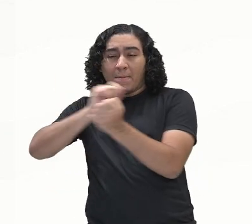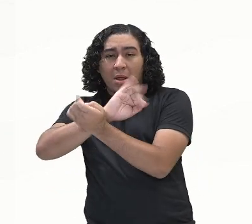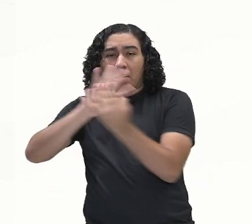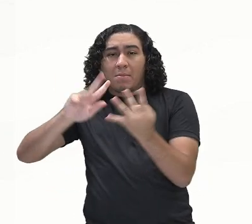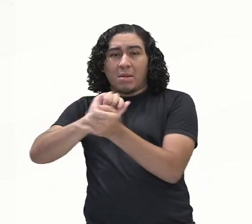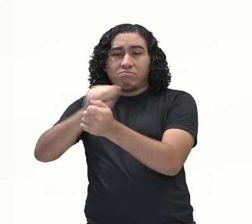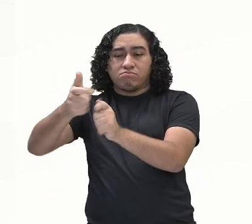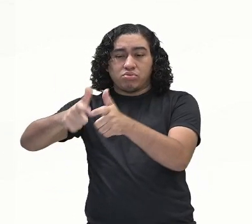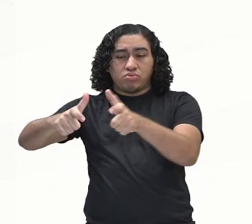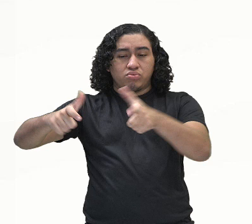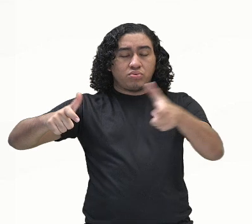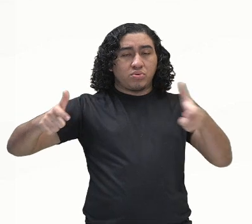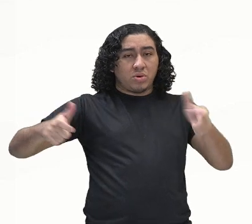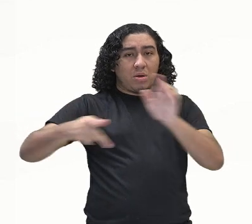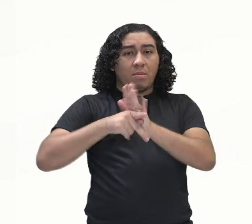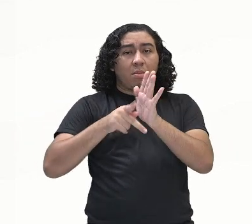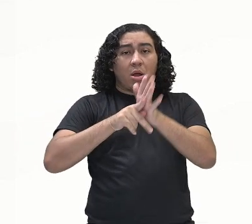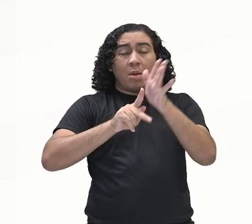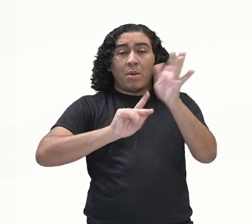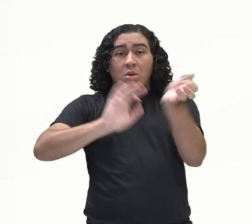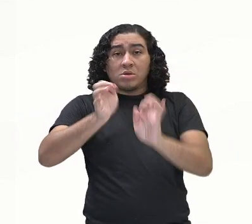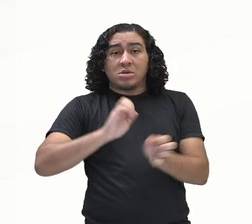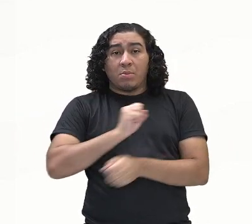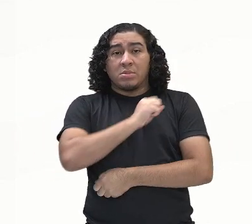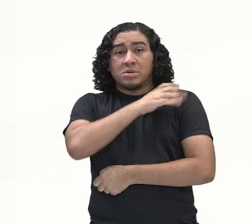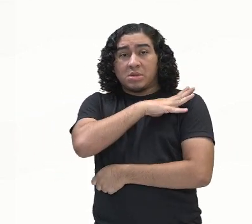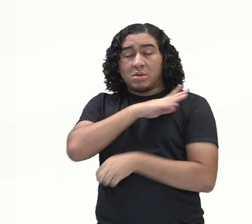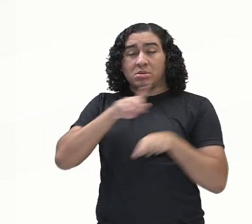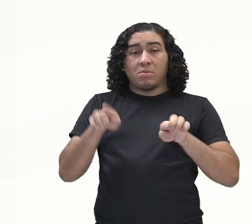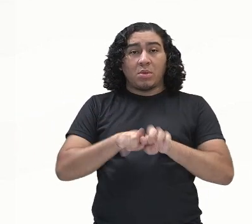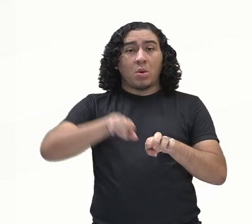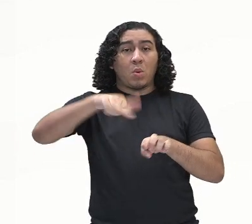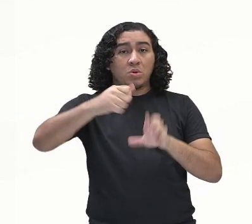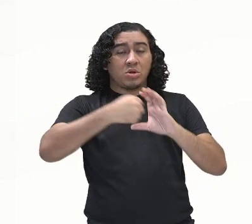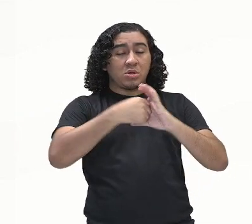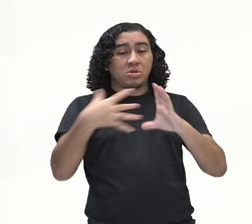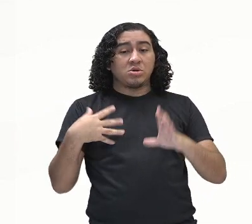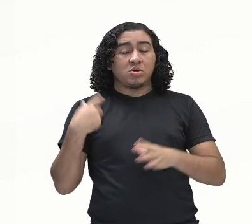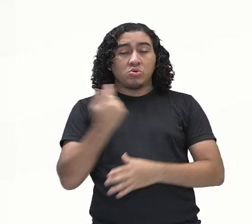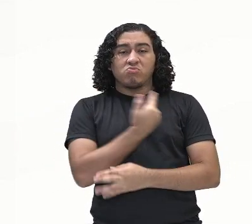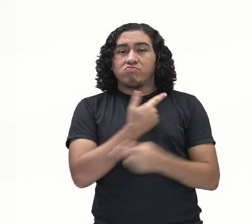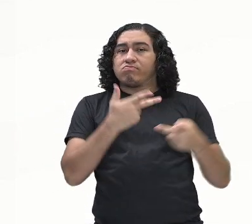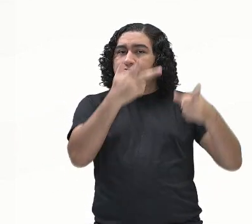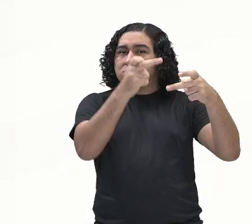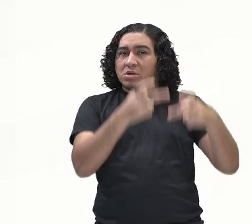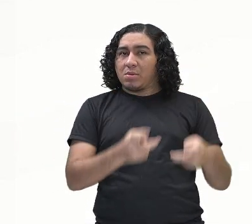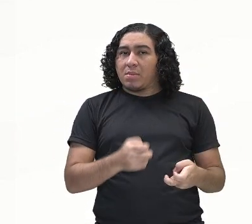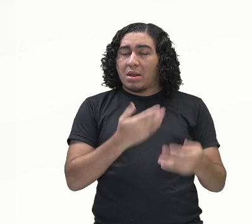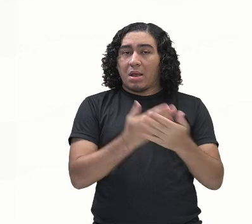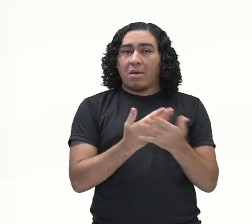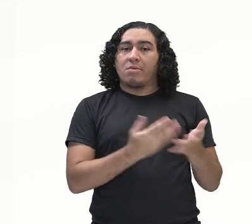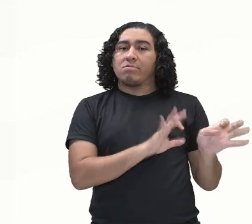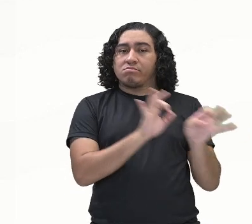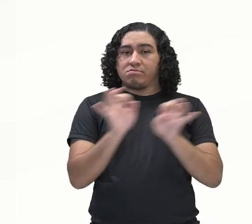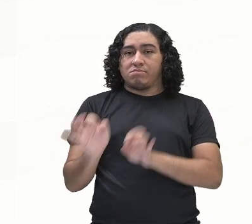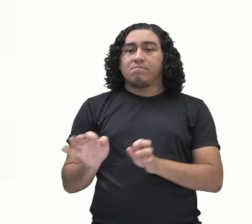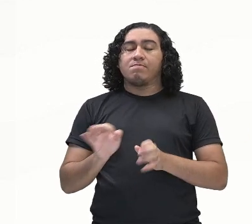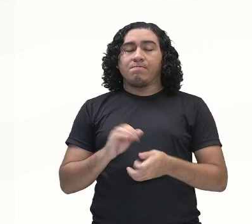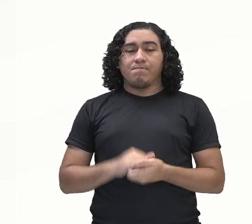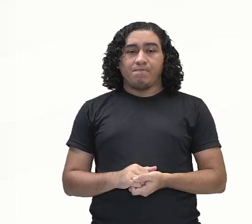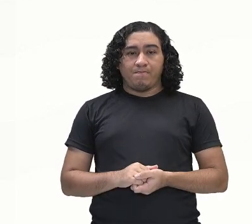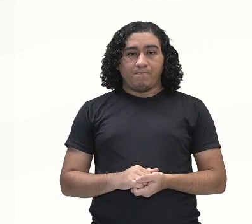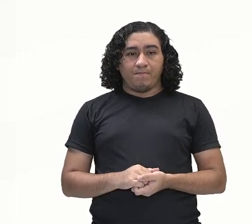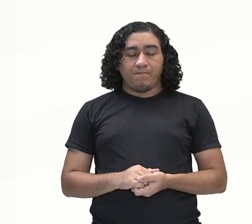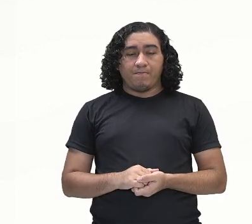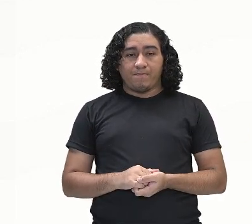do planejamento militar, entre outras características que a gente vai observar ao longo da aula, tá bom? E